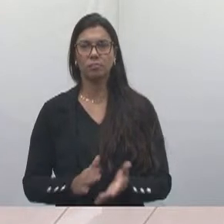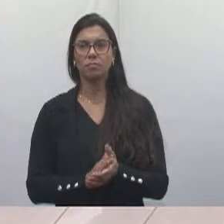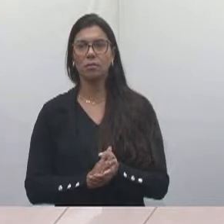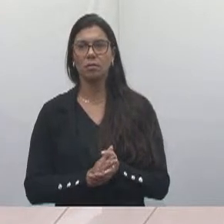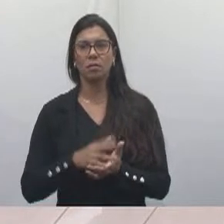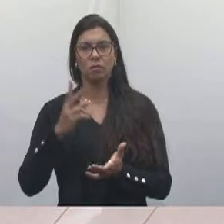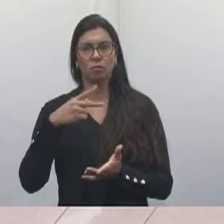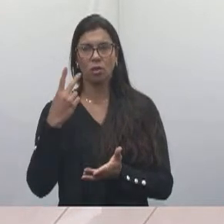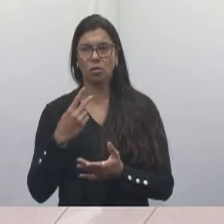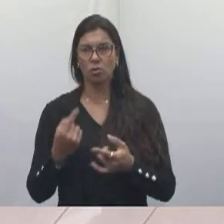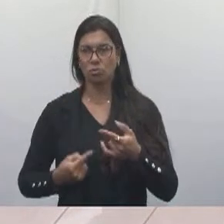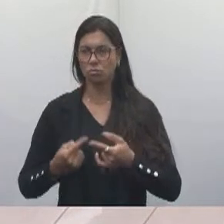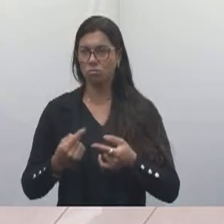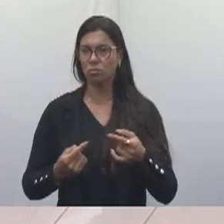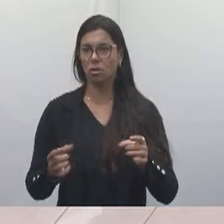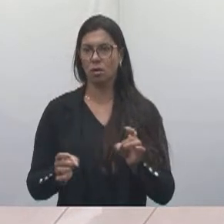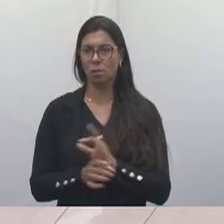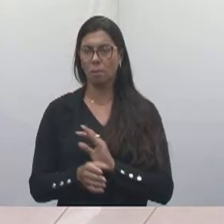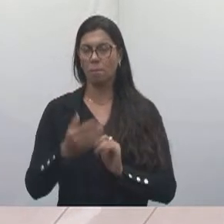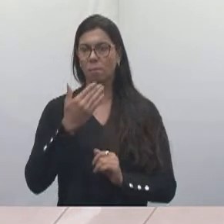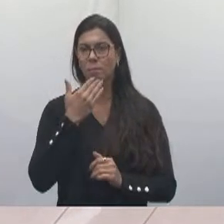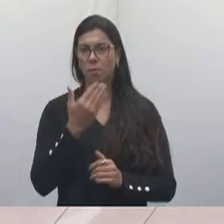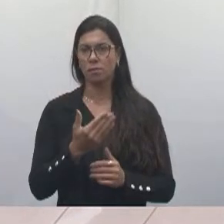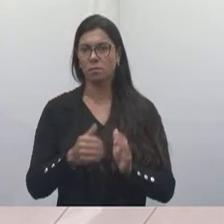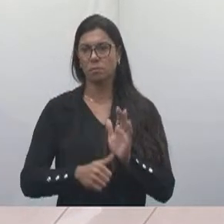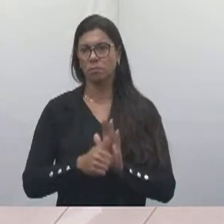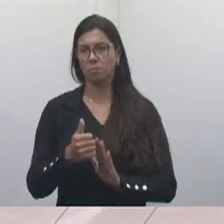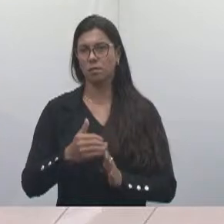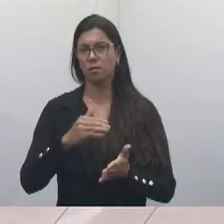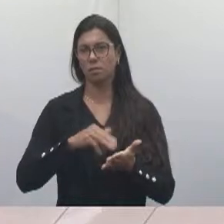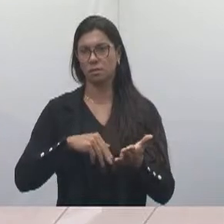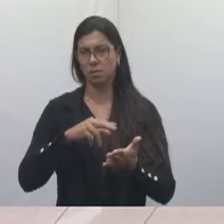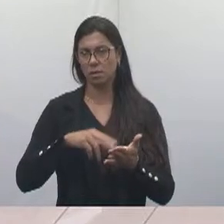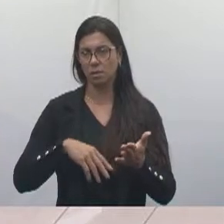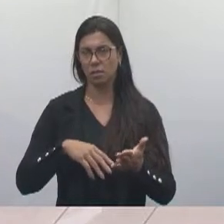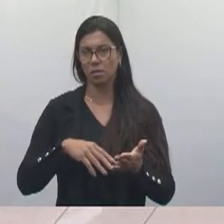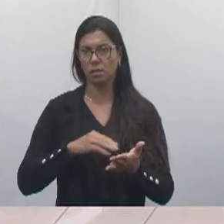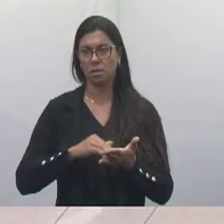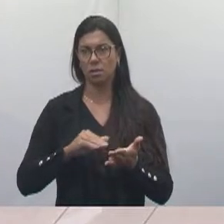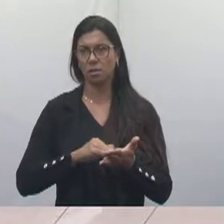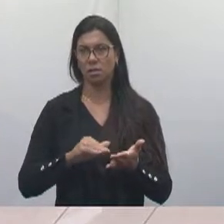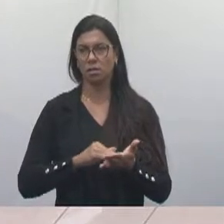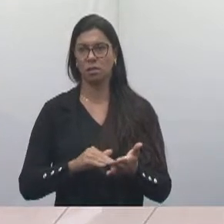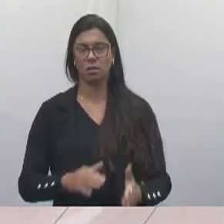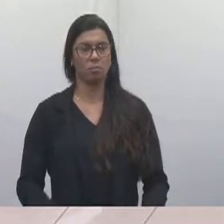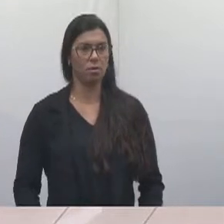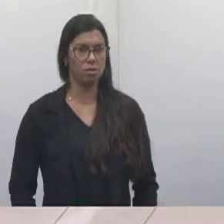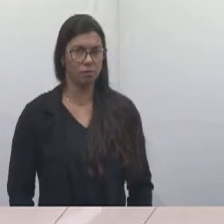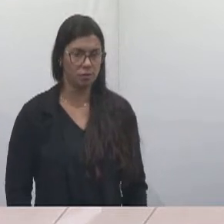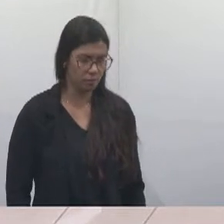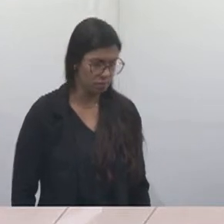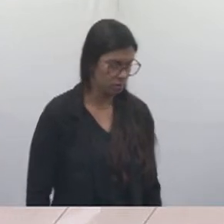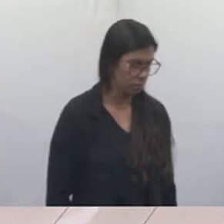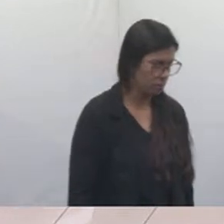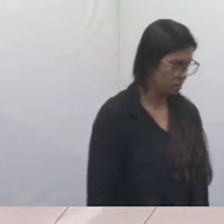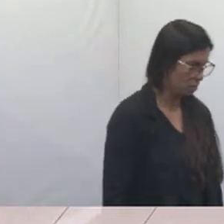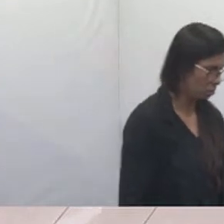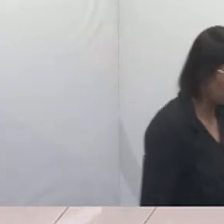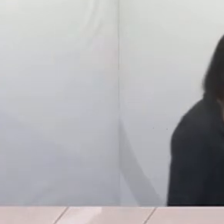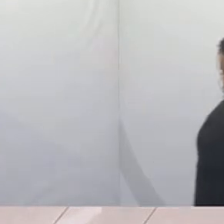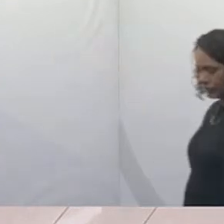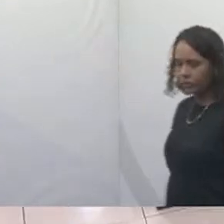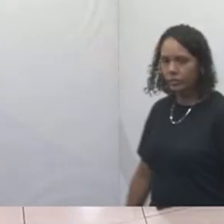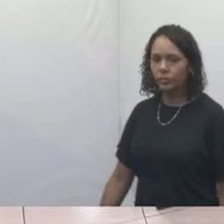discutir, solicito à primeira secretária que proceda à votação nominal do projeto na forma regimental. Como voto o vereador